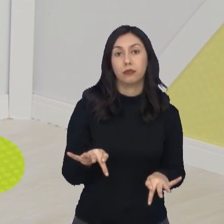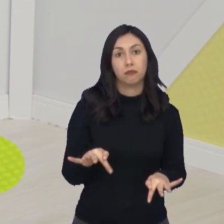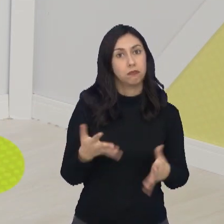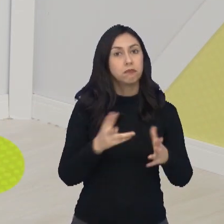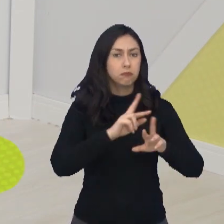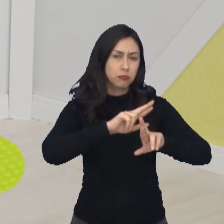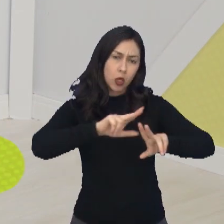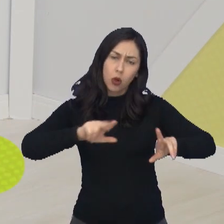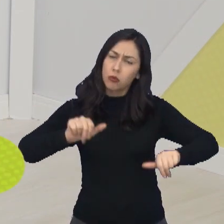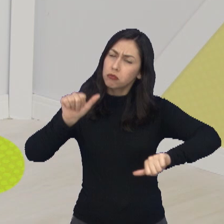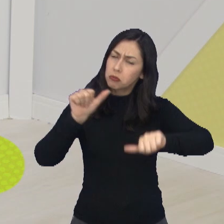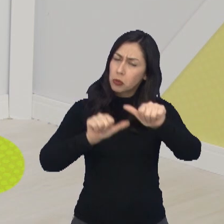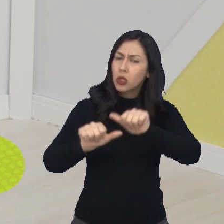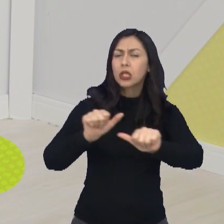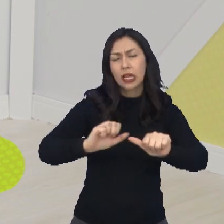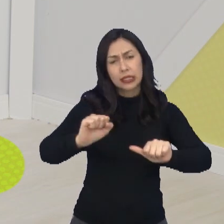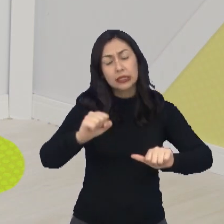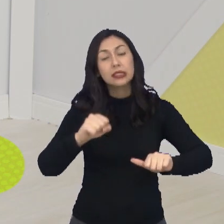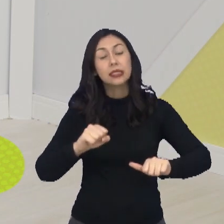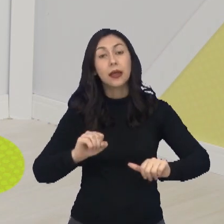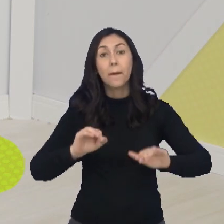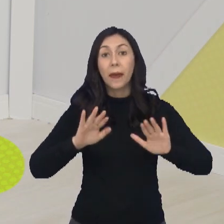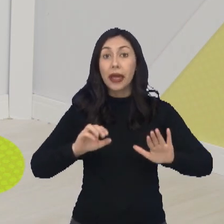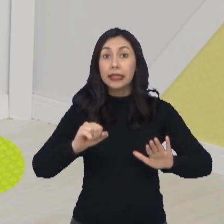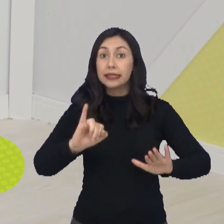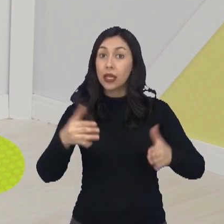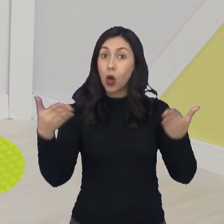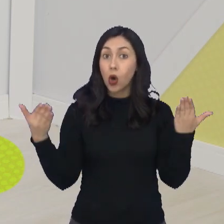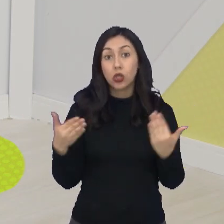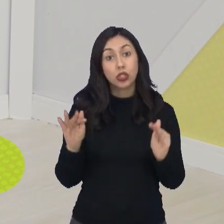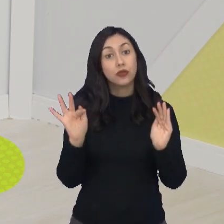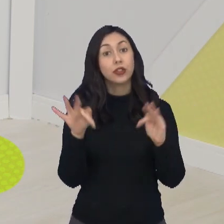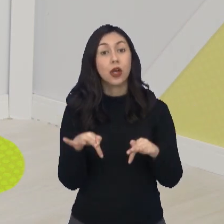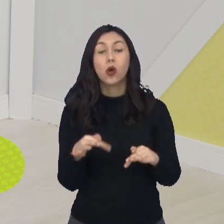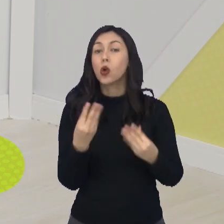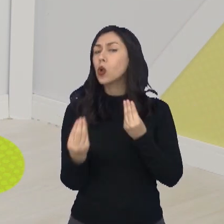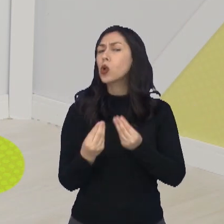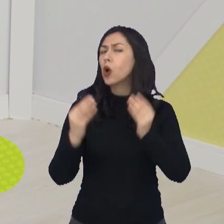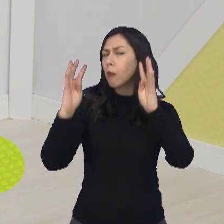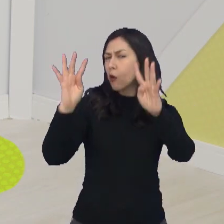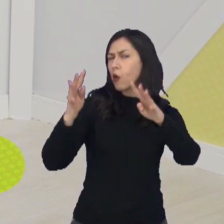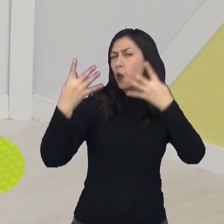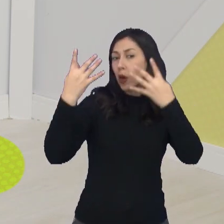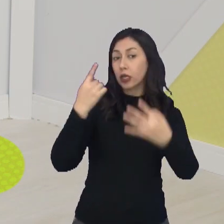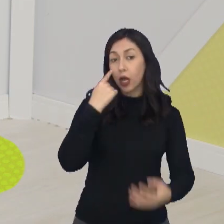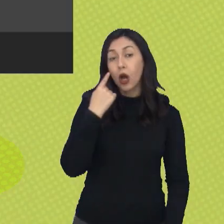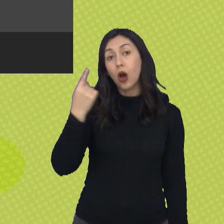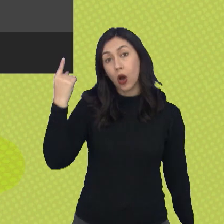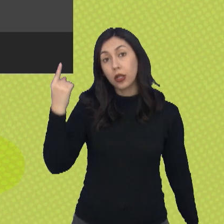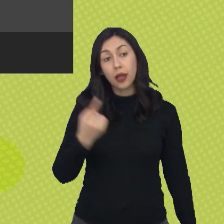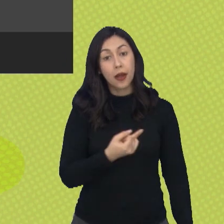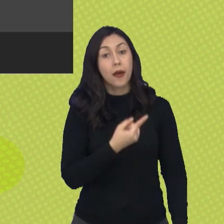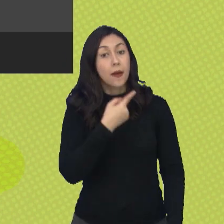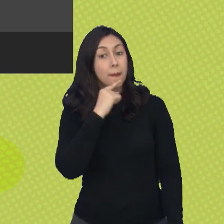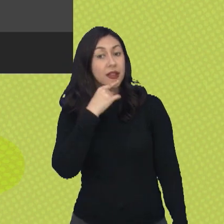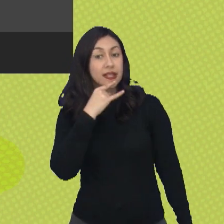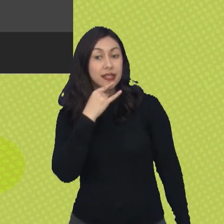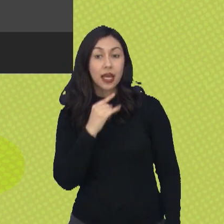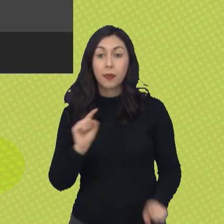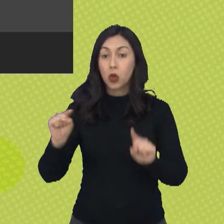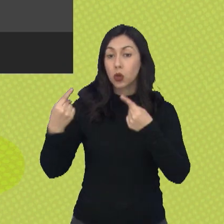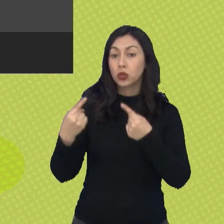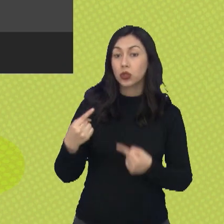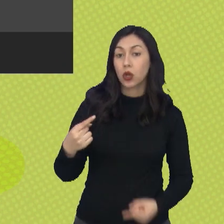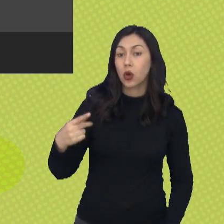coisa vai mudar porque vai ter jogo final de semana. Os confrontos de quartas de final seriam desta forma: 15 de Piracicaba contra o Grêmio Prudente, o